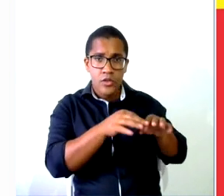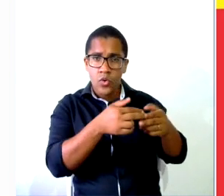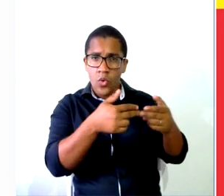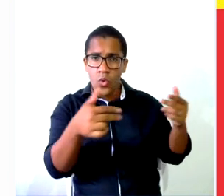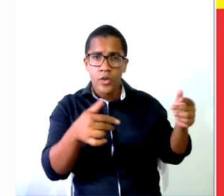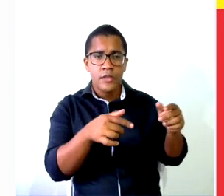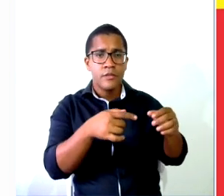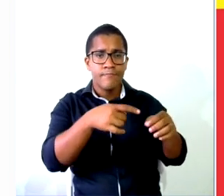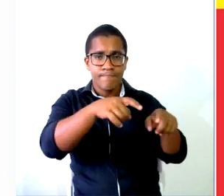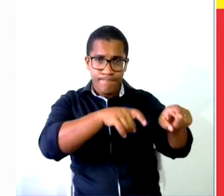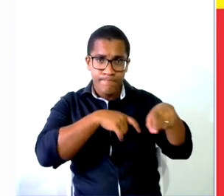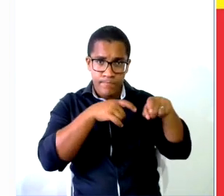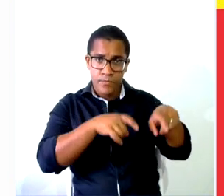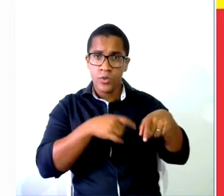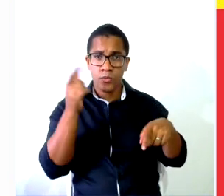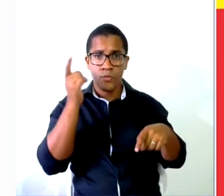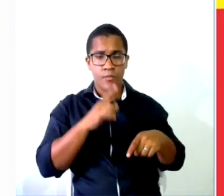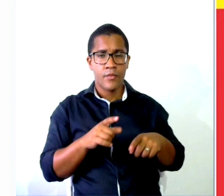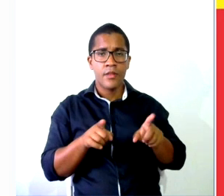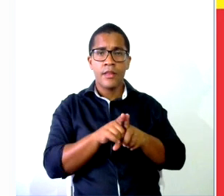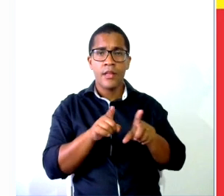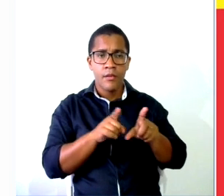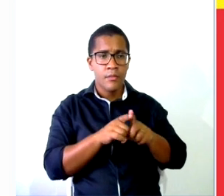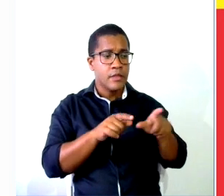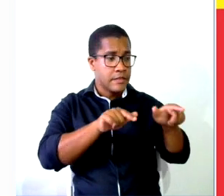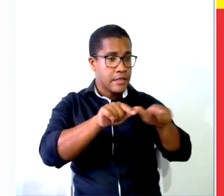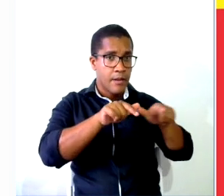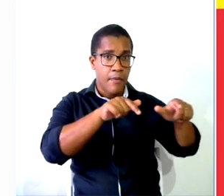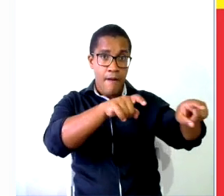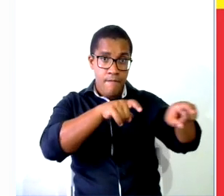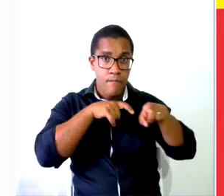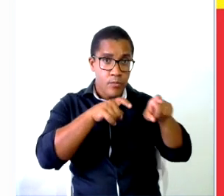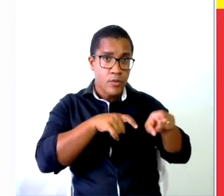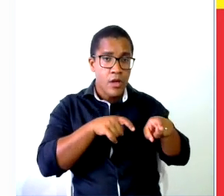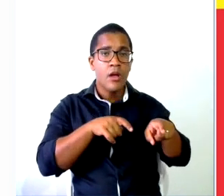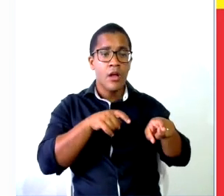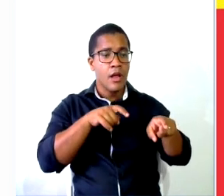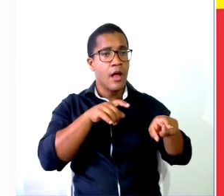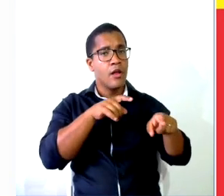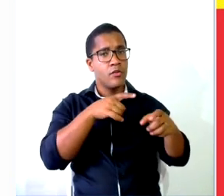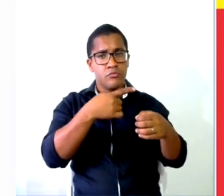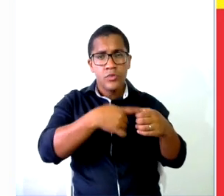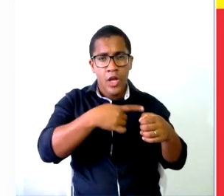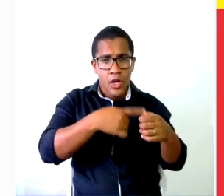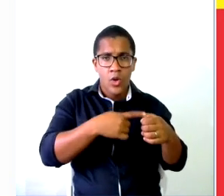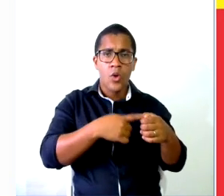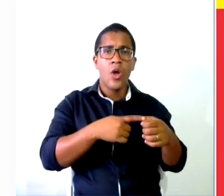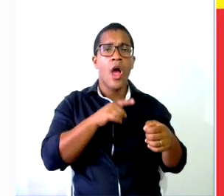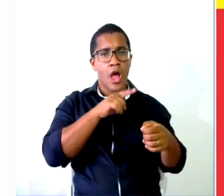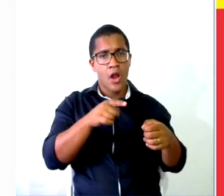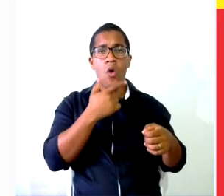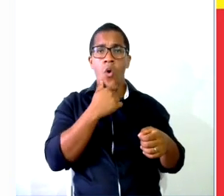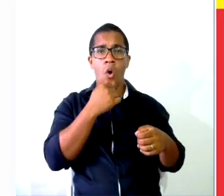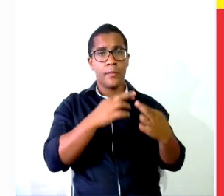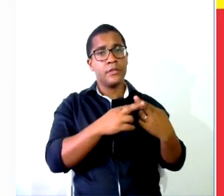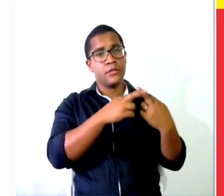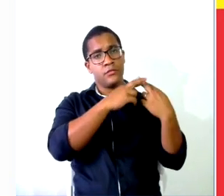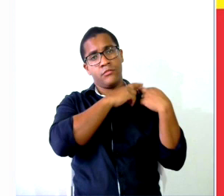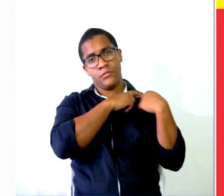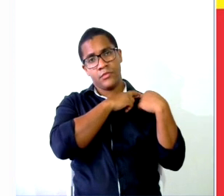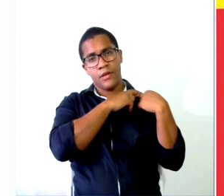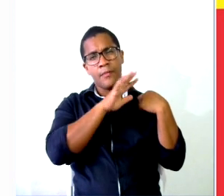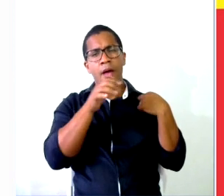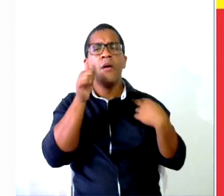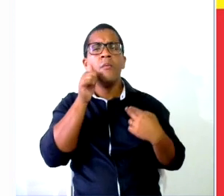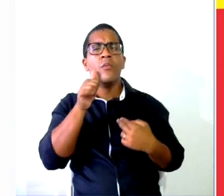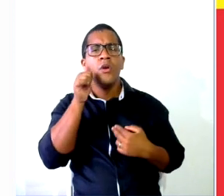A maioria do trabalho do campo. Não é isso? Estando as mulheres o que